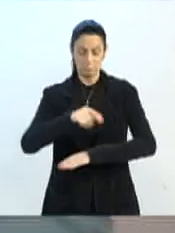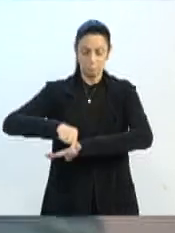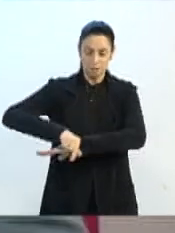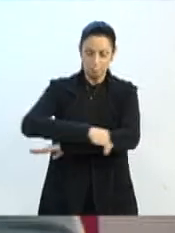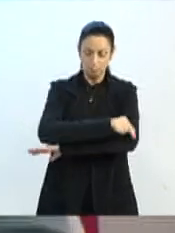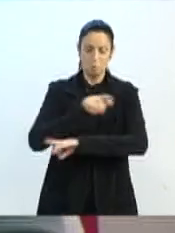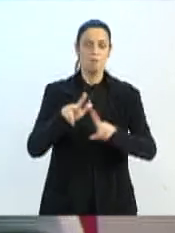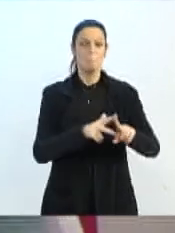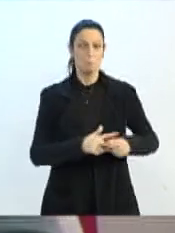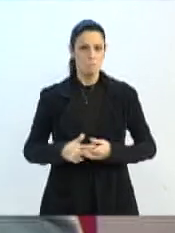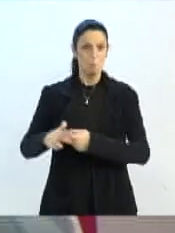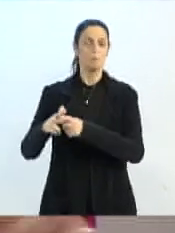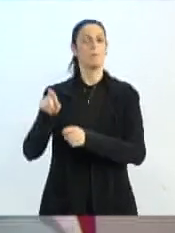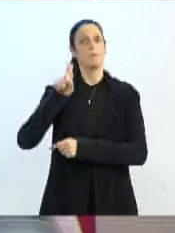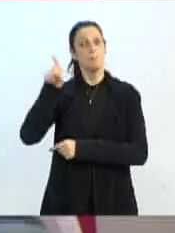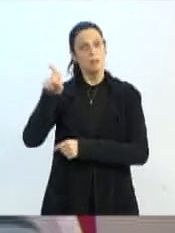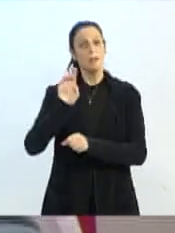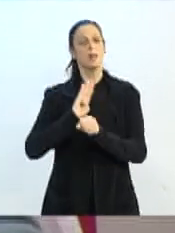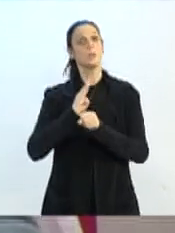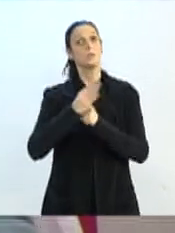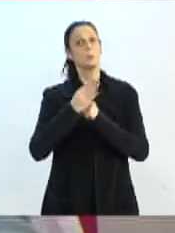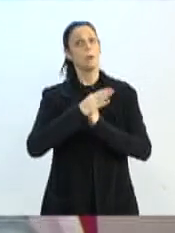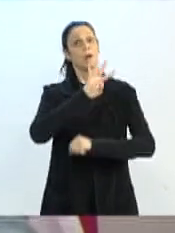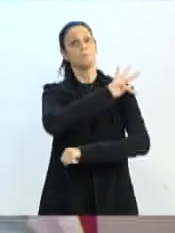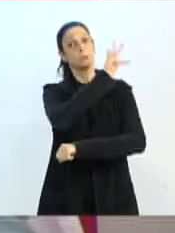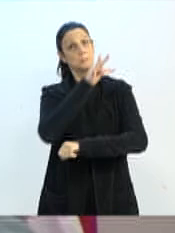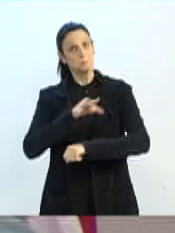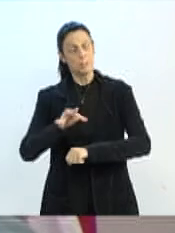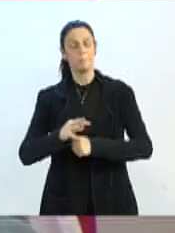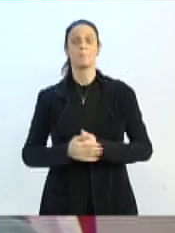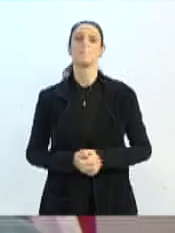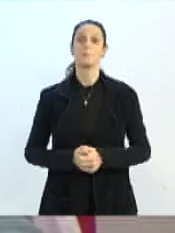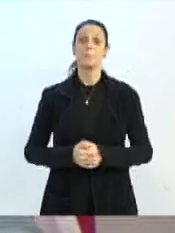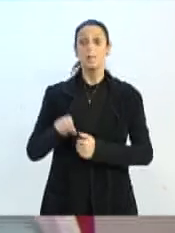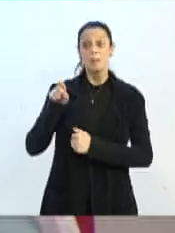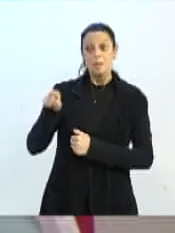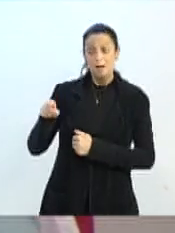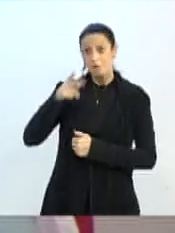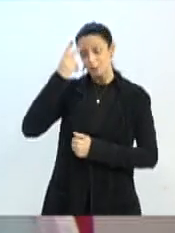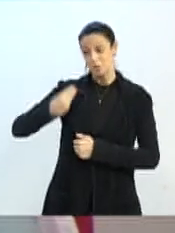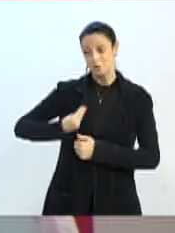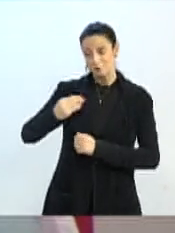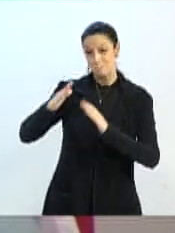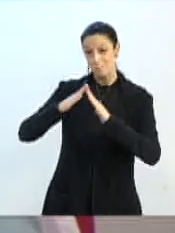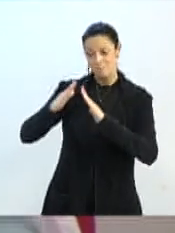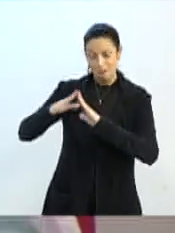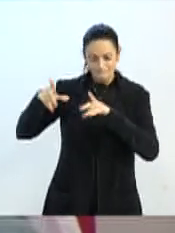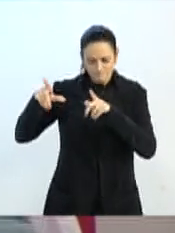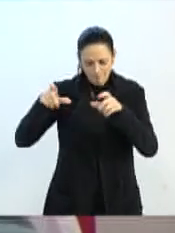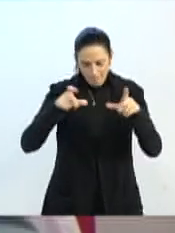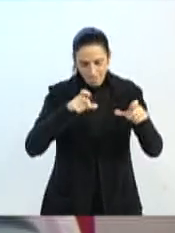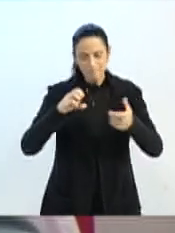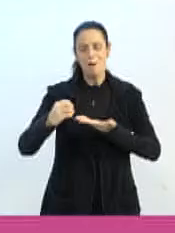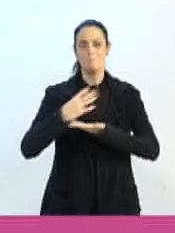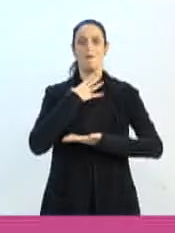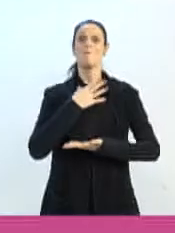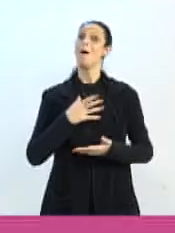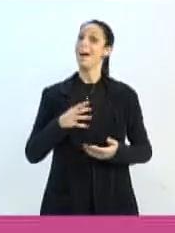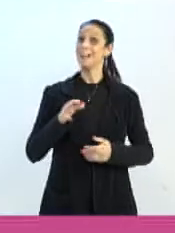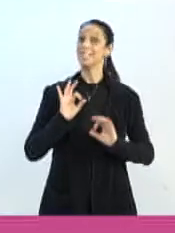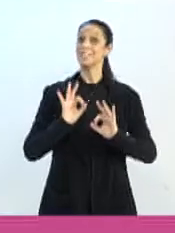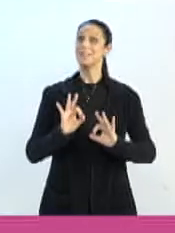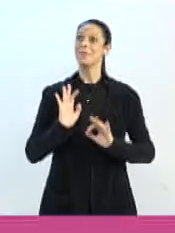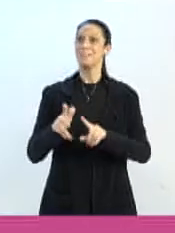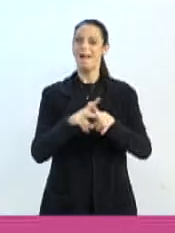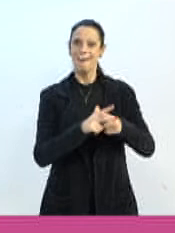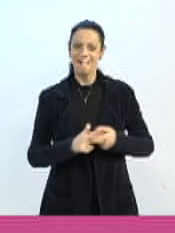Ávila, no bairro Tribés. Eu recebi foto dos moradores, e eu sempre gosto, né, de estar aqui divulgando quando uma indicação é atendida, para que a